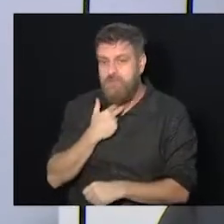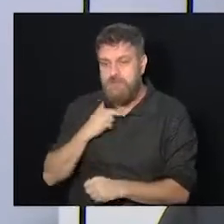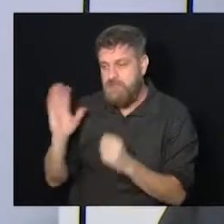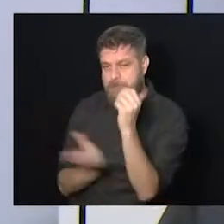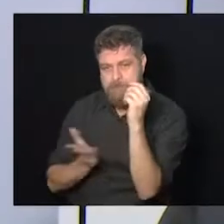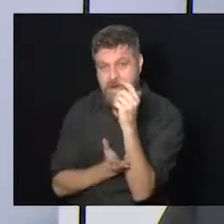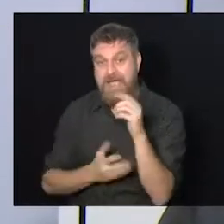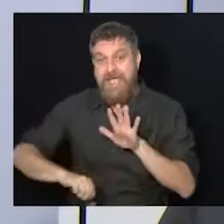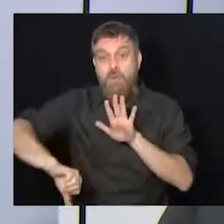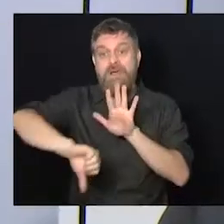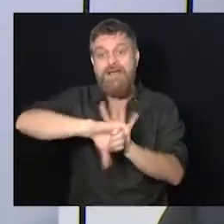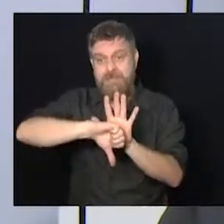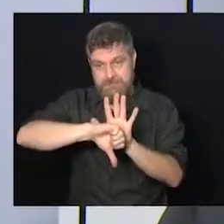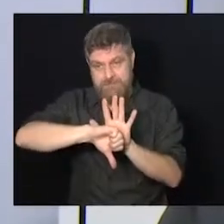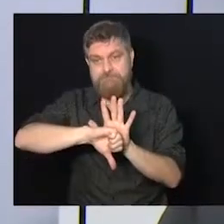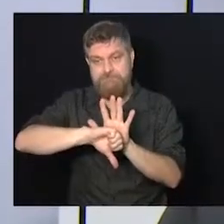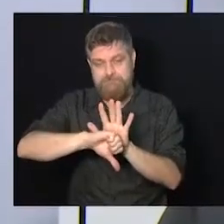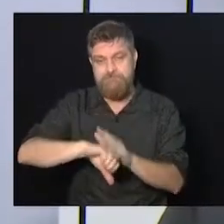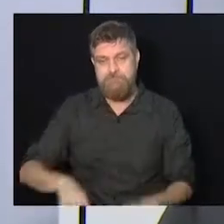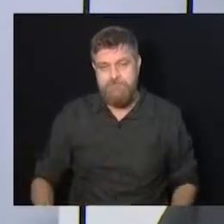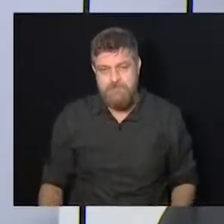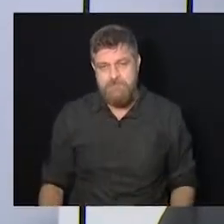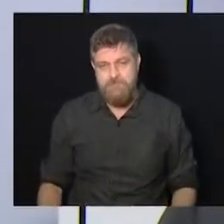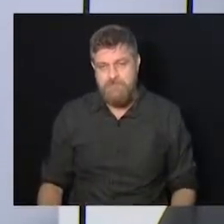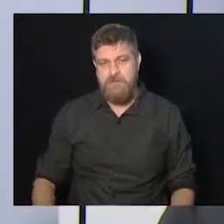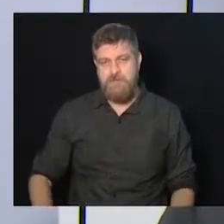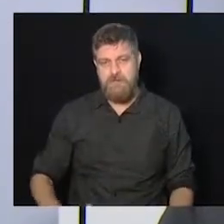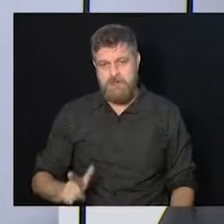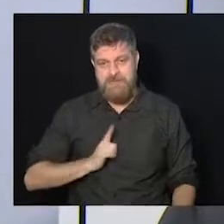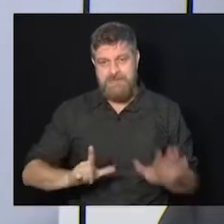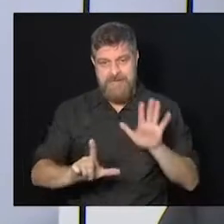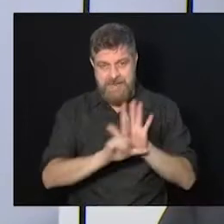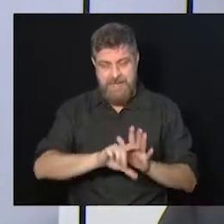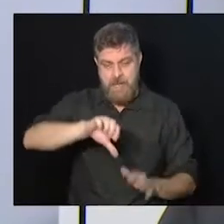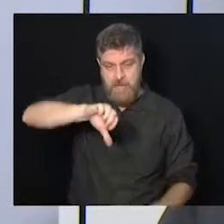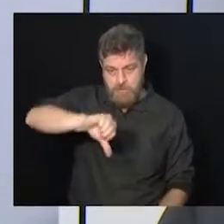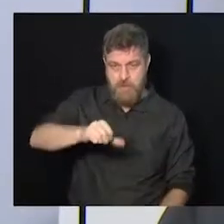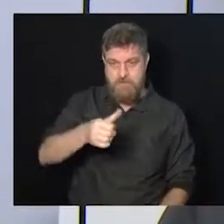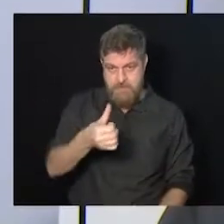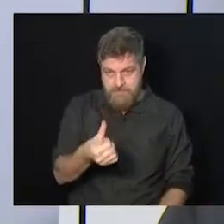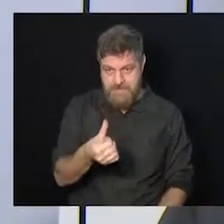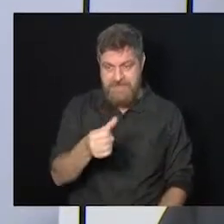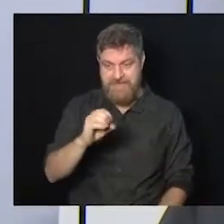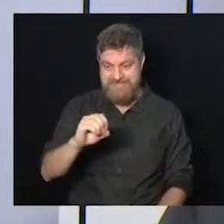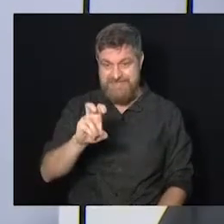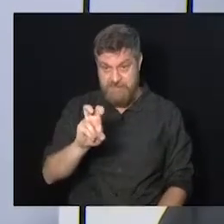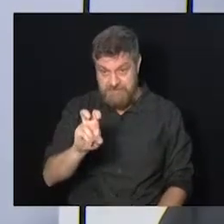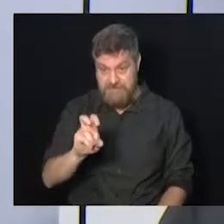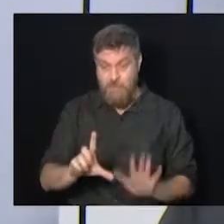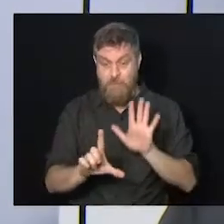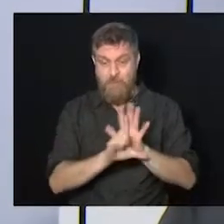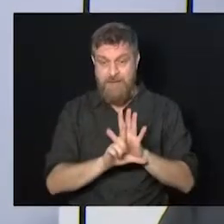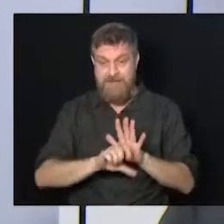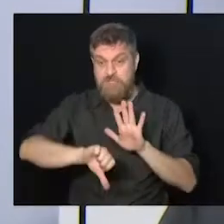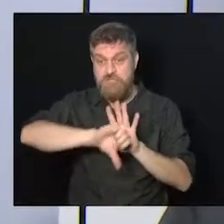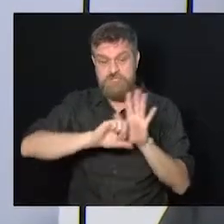Isso é crime ambiental, isso está previsto na Lei 9605 de crimes ambientais, né?